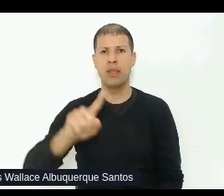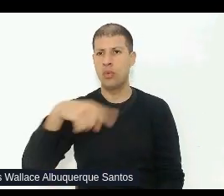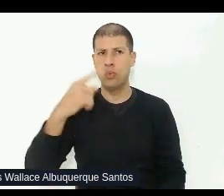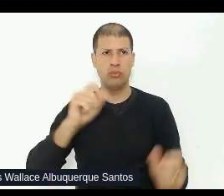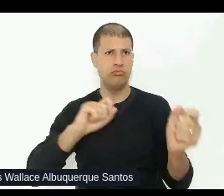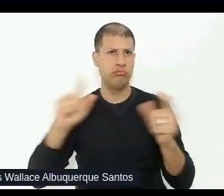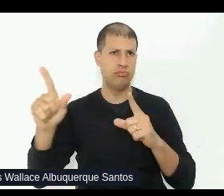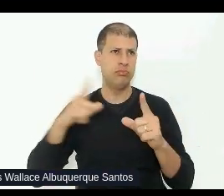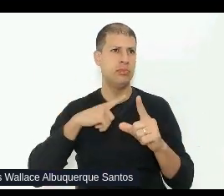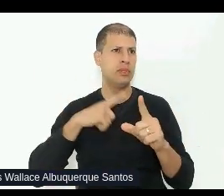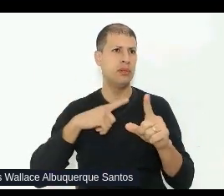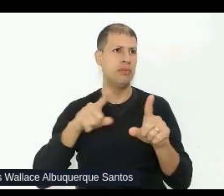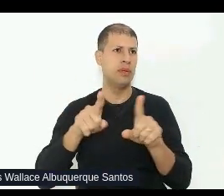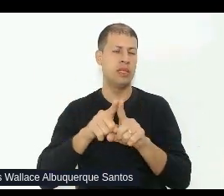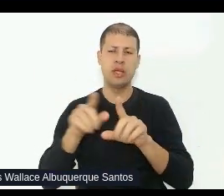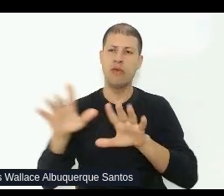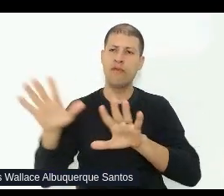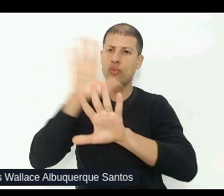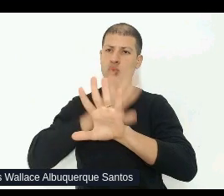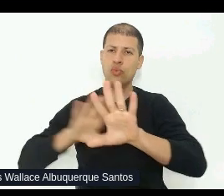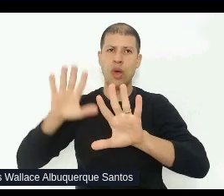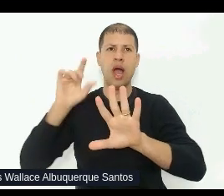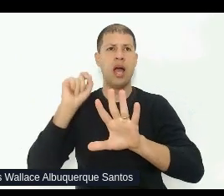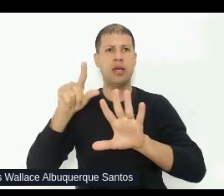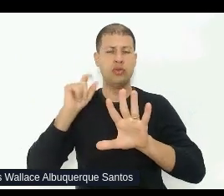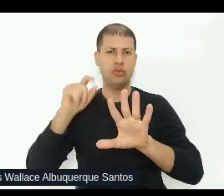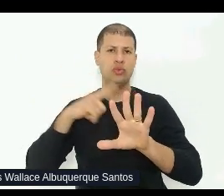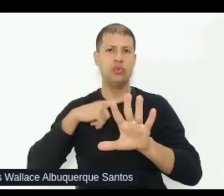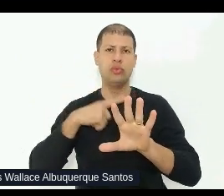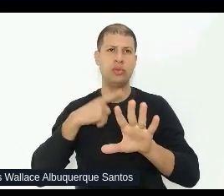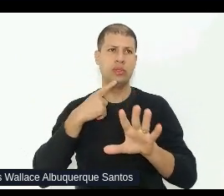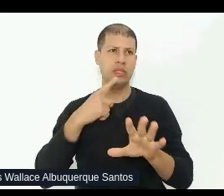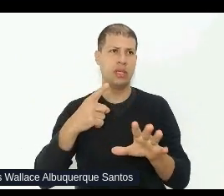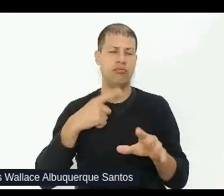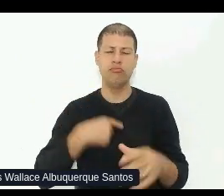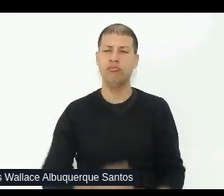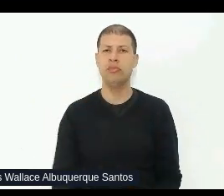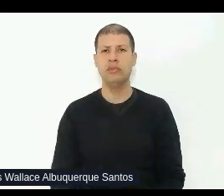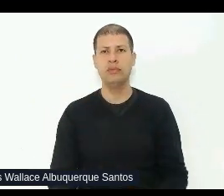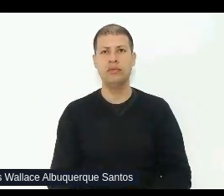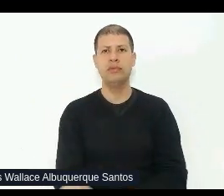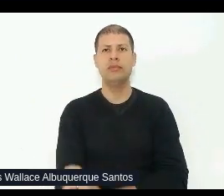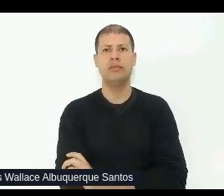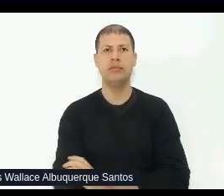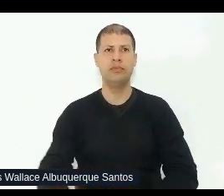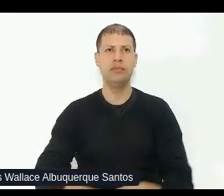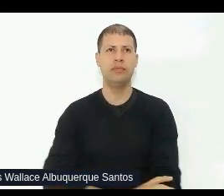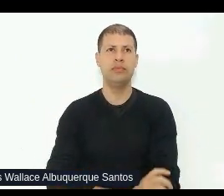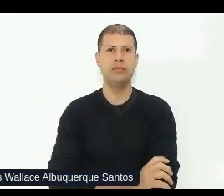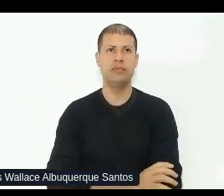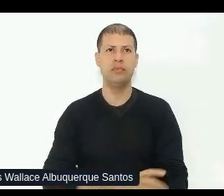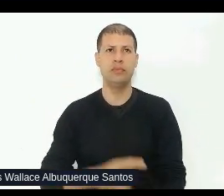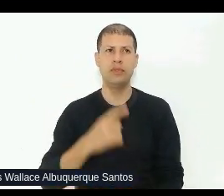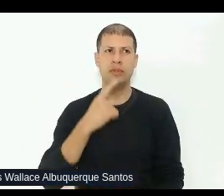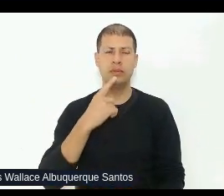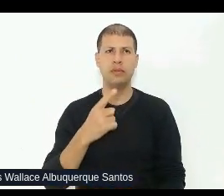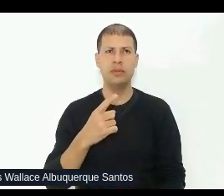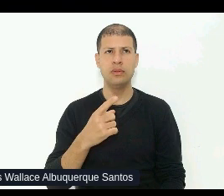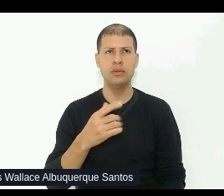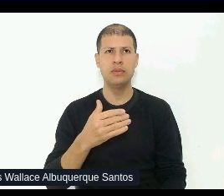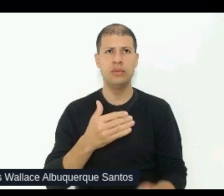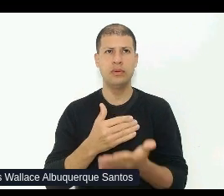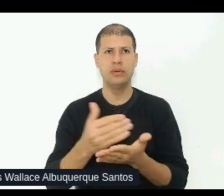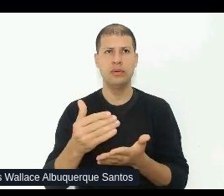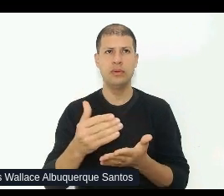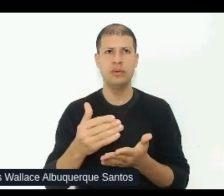slide também com fundo azul, né, e aí um pontinho escrito no início de tudo. O início de tudo foi assim, veio